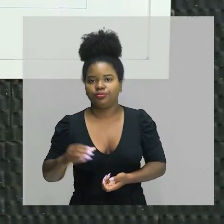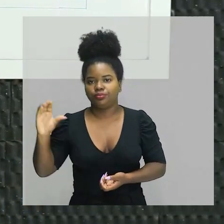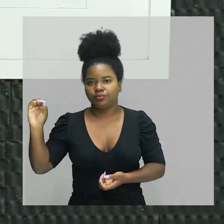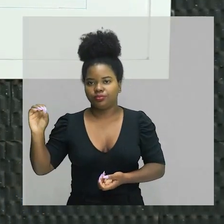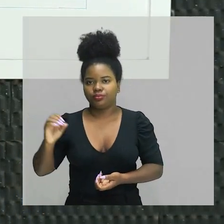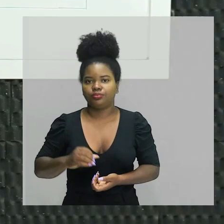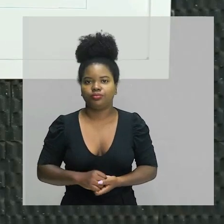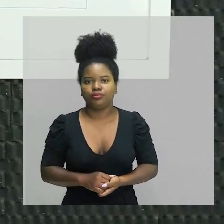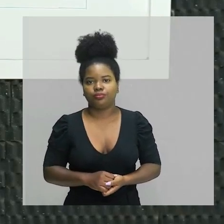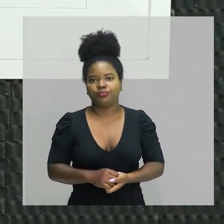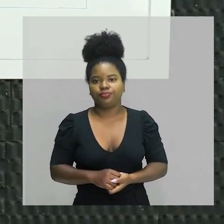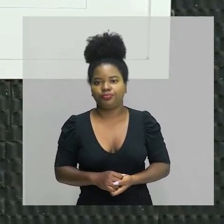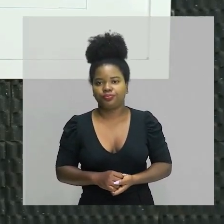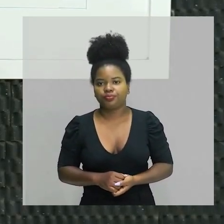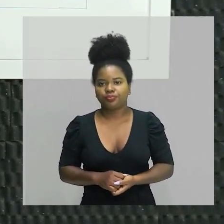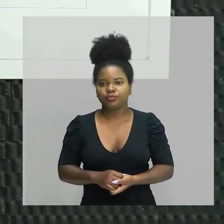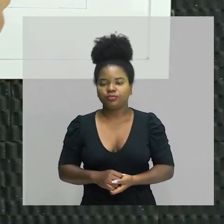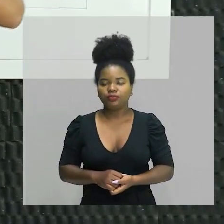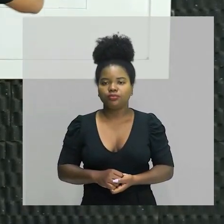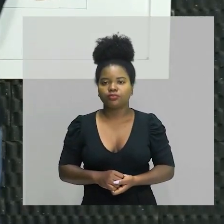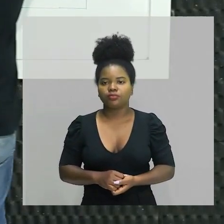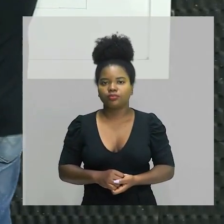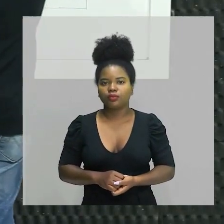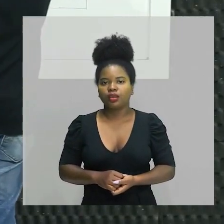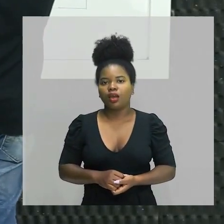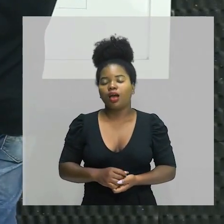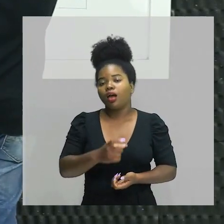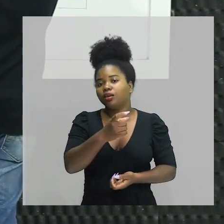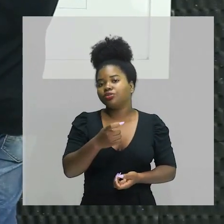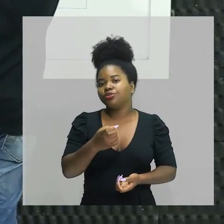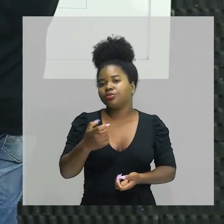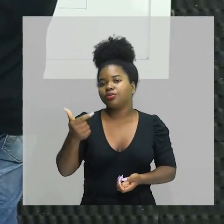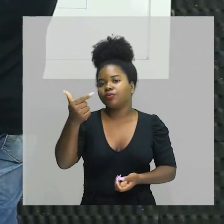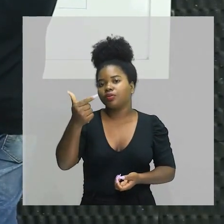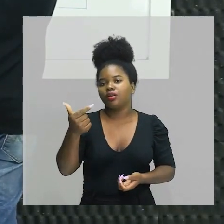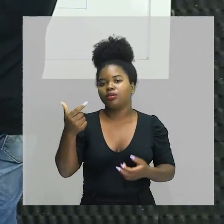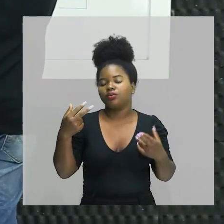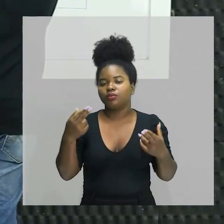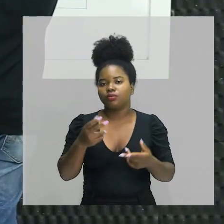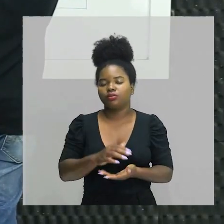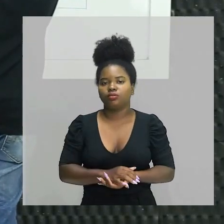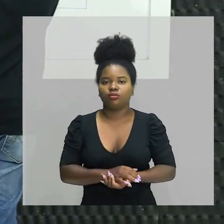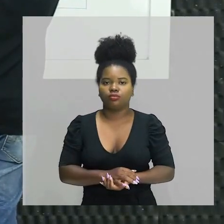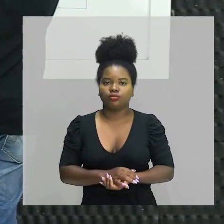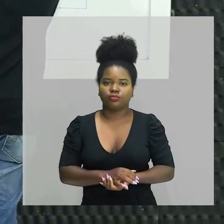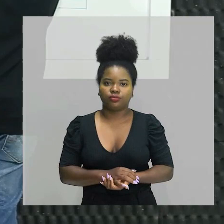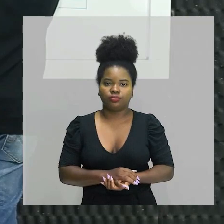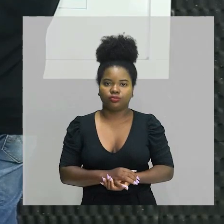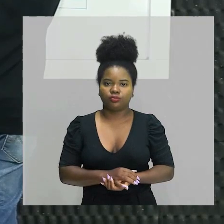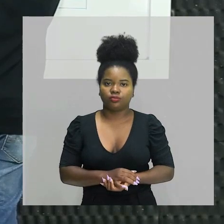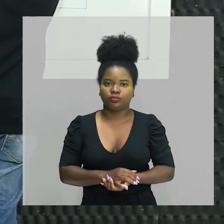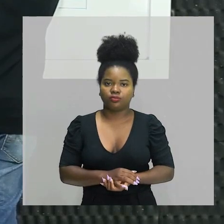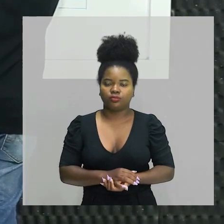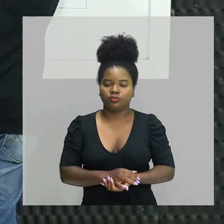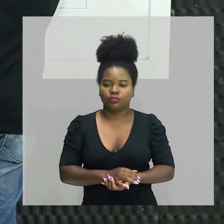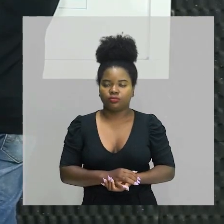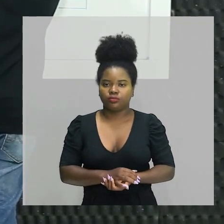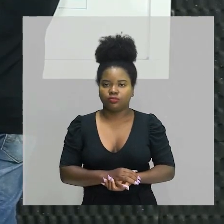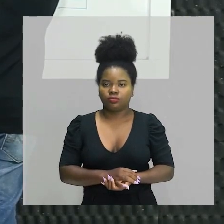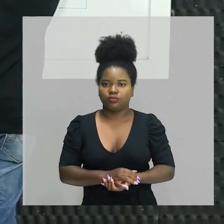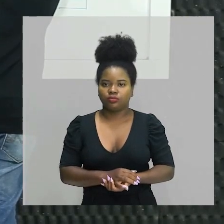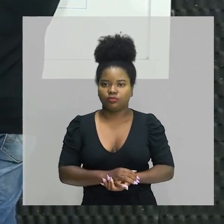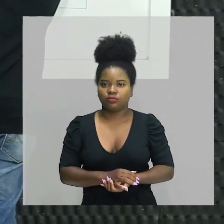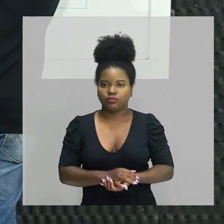14.400, certo? Beleza, eu vou ter x ao quadrado igual a 125